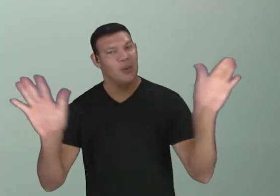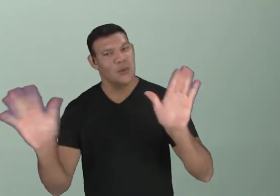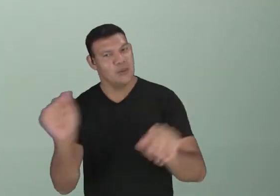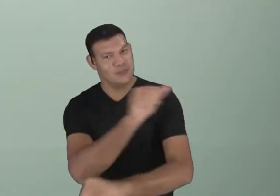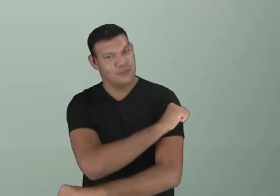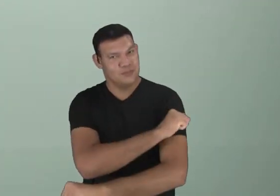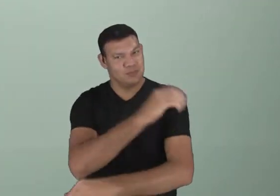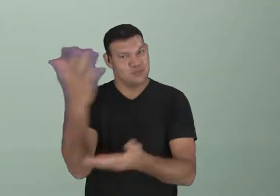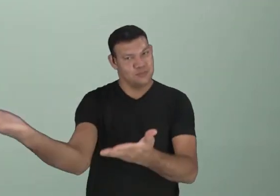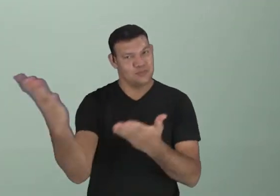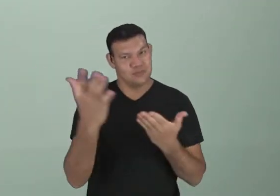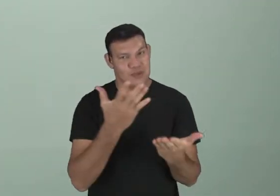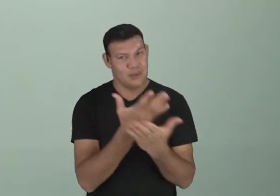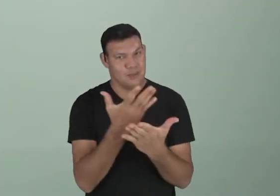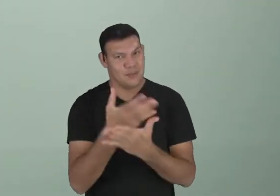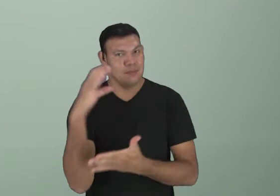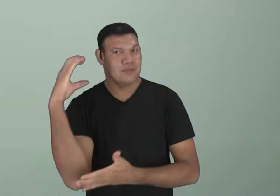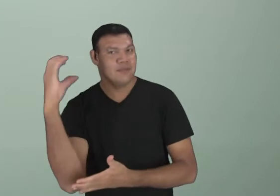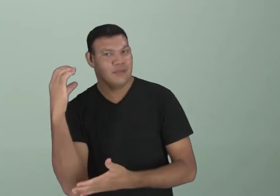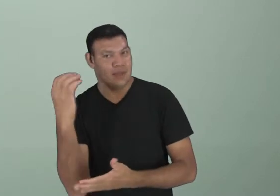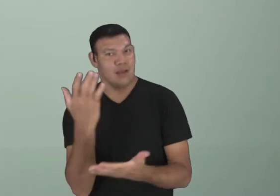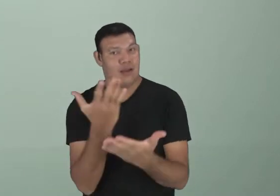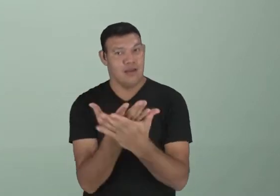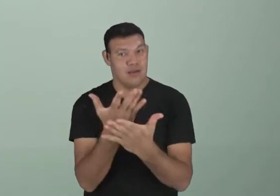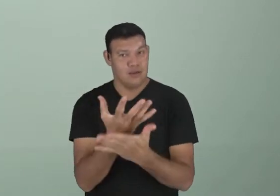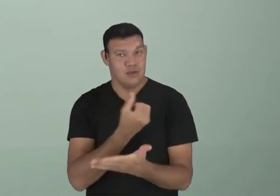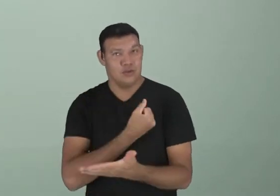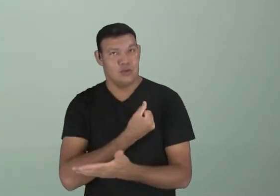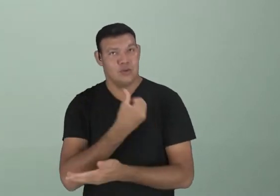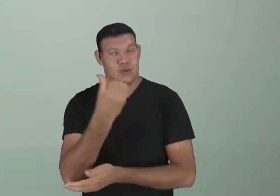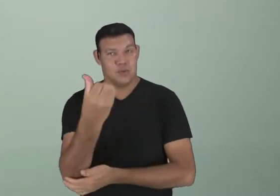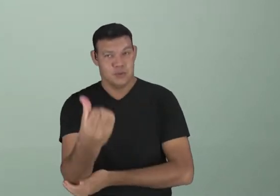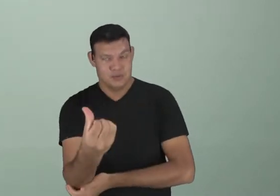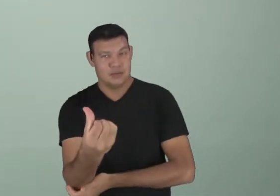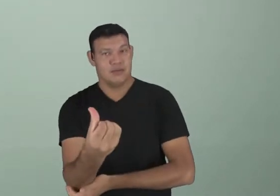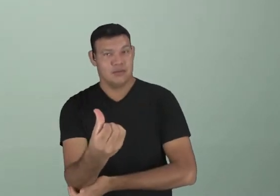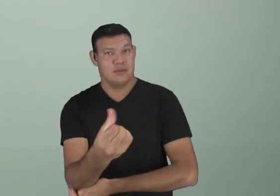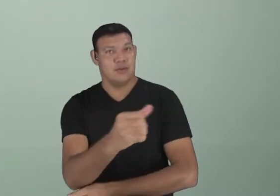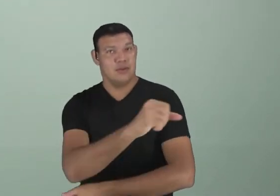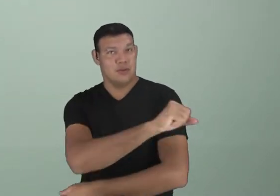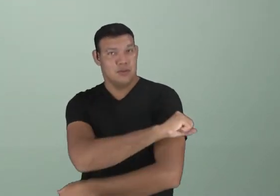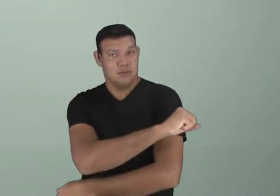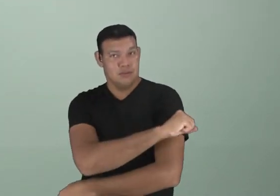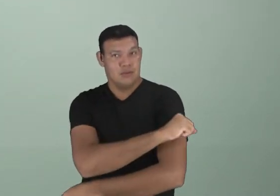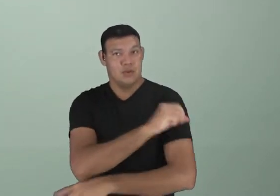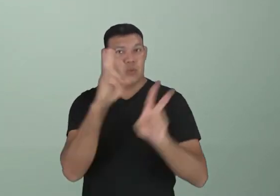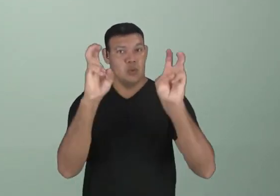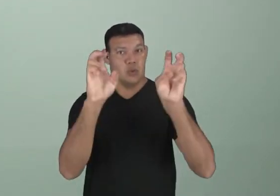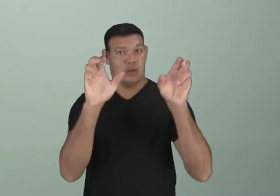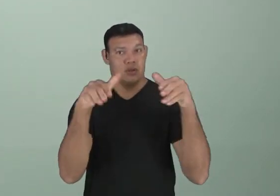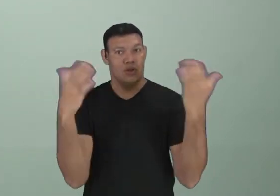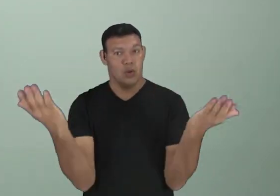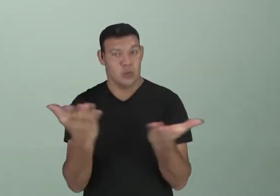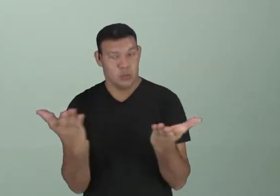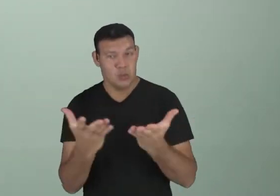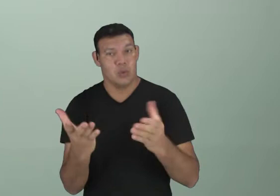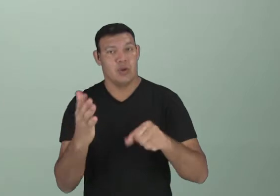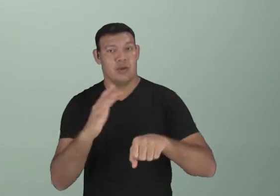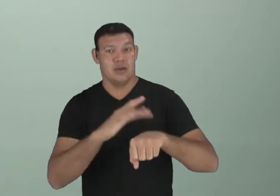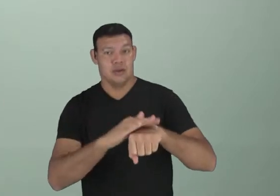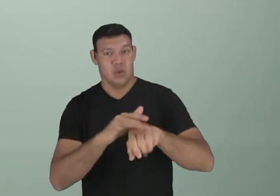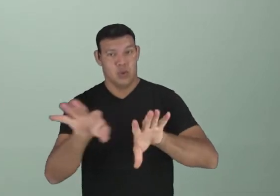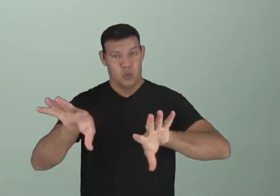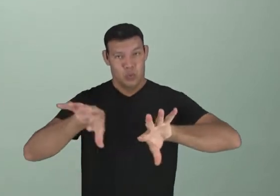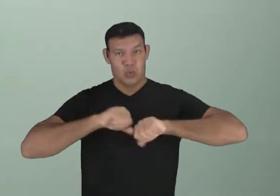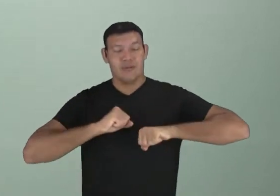Olá, alunos, bem-vindos a mais uma aula de ciências, aula de número 6 do oitavo ano. E como temática de hoje, nós temos doenças